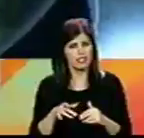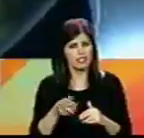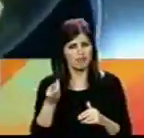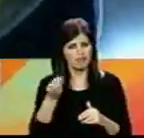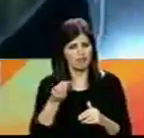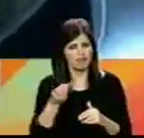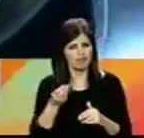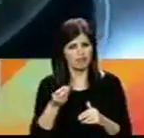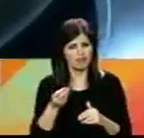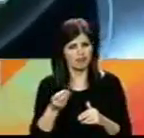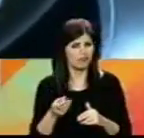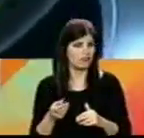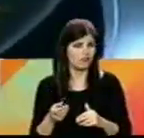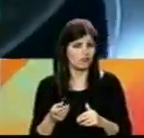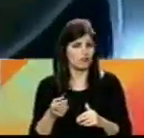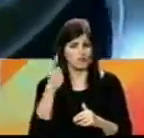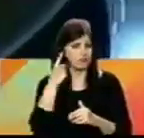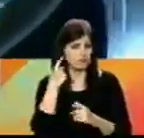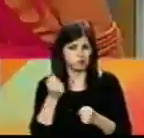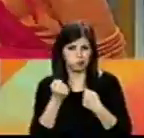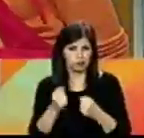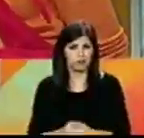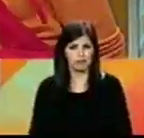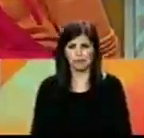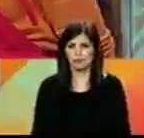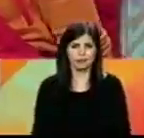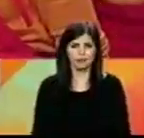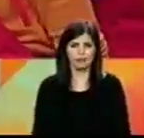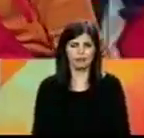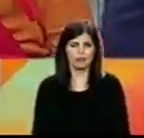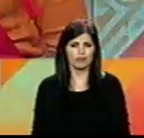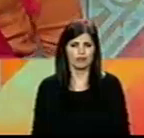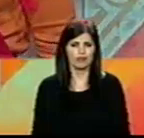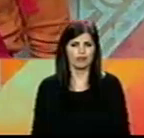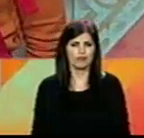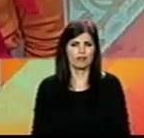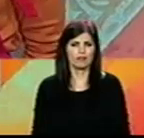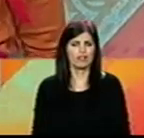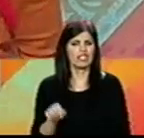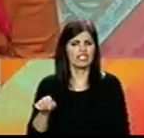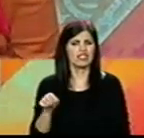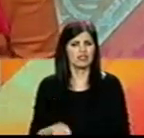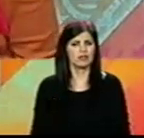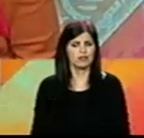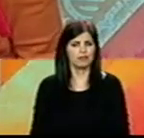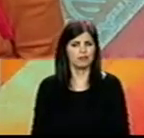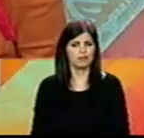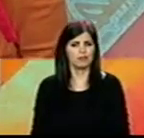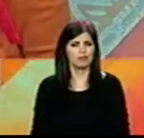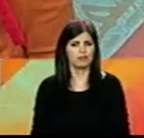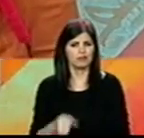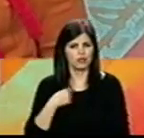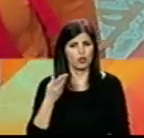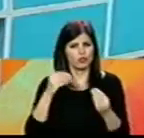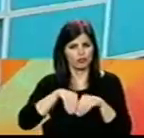mão vuestra, ¿eh? Sim. Já que vos veo com delantados. Atenção. Por aqui. Eu aqui juntei